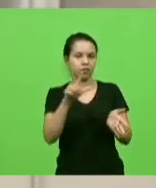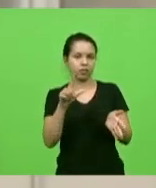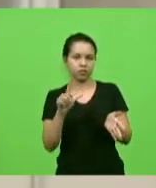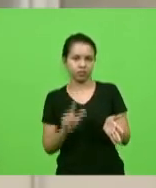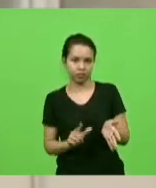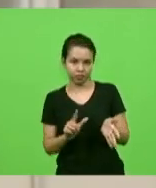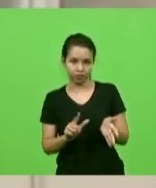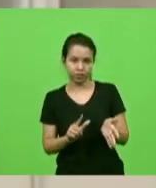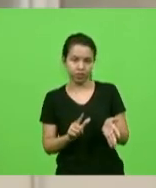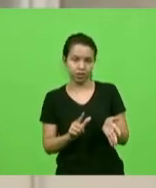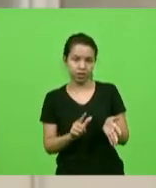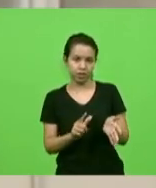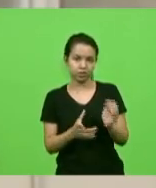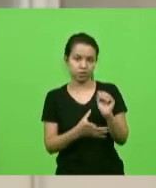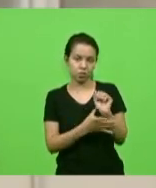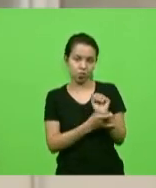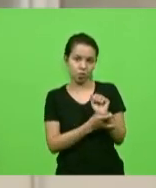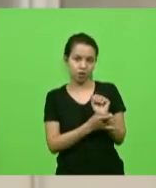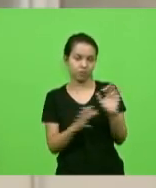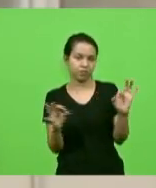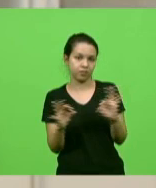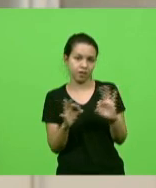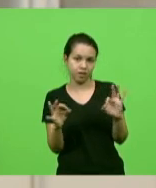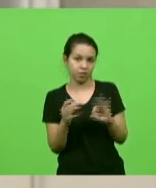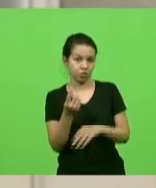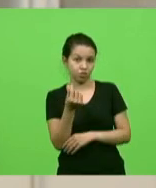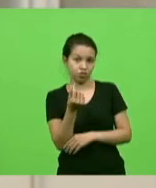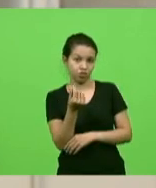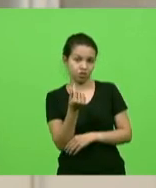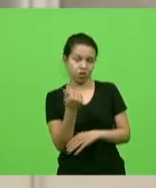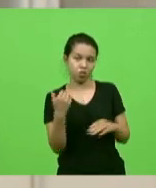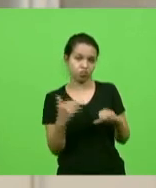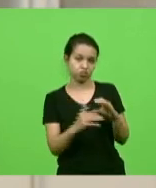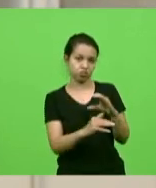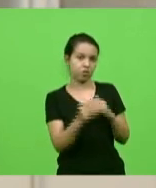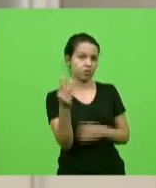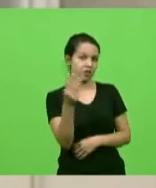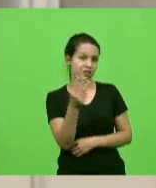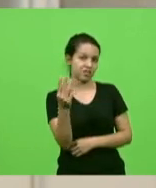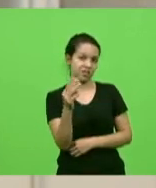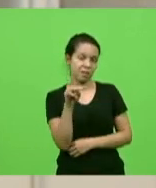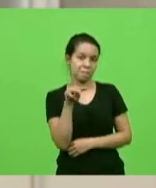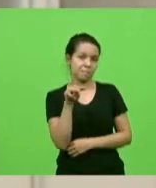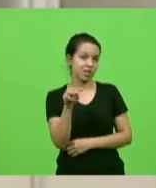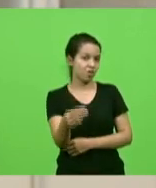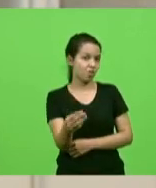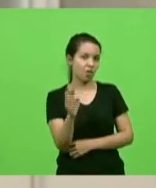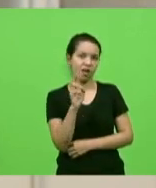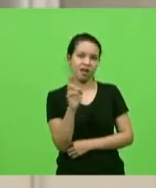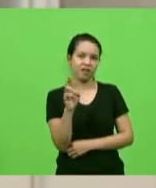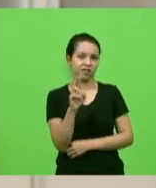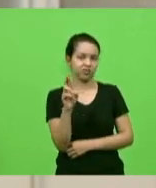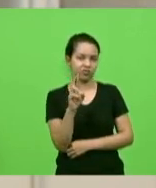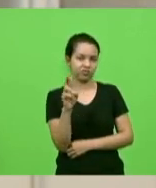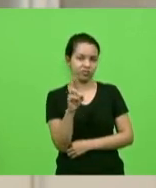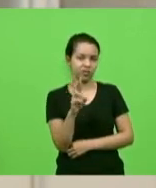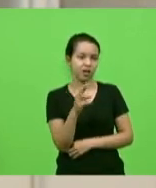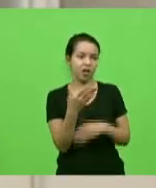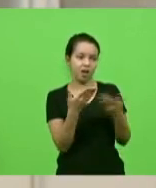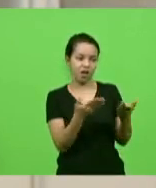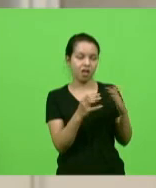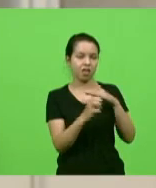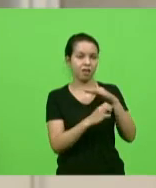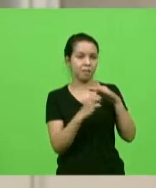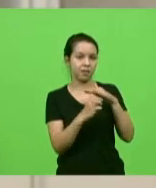desprovido de qualquer garantia transferiu a expressiva monta de 33 milhões de reais a